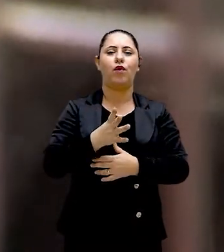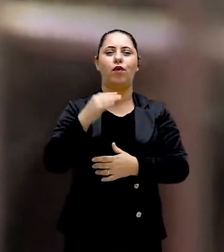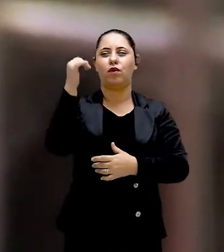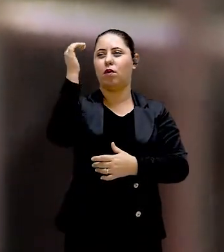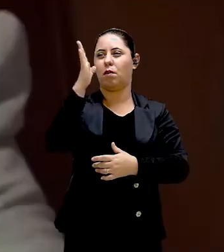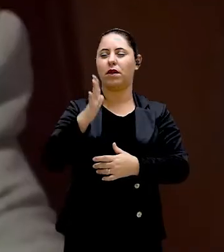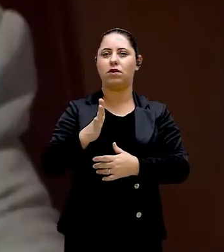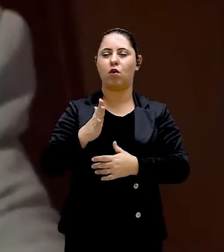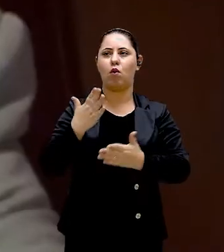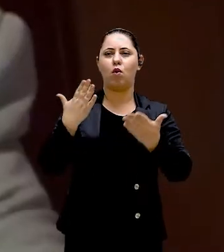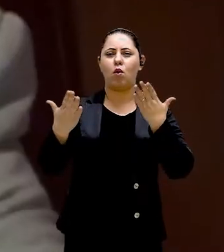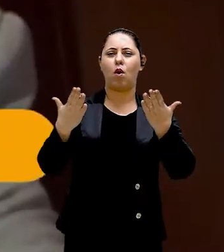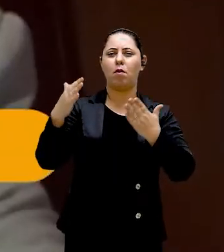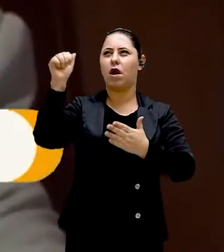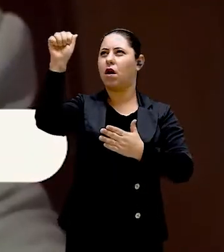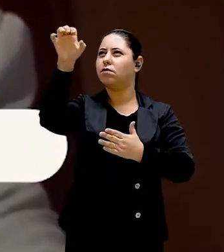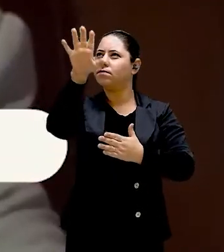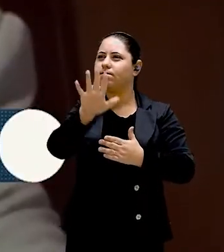por exemplo,